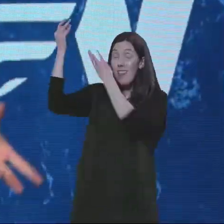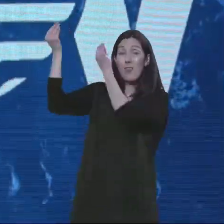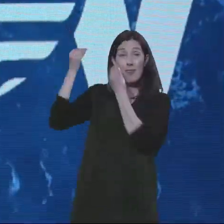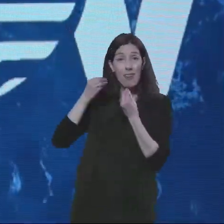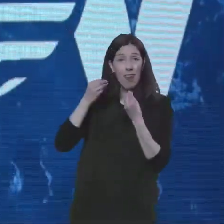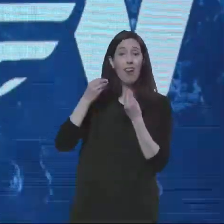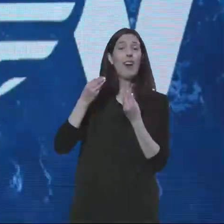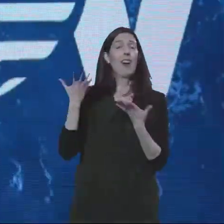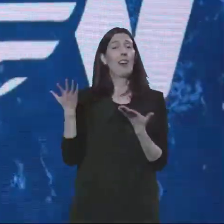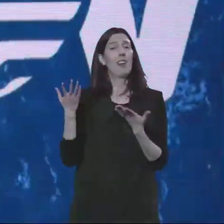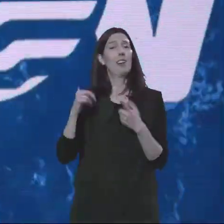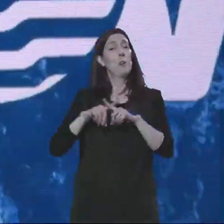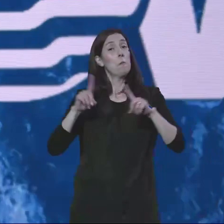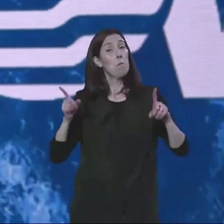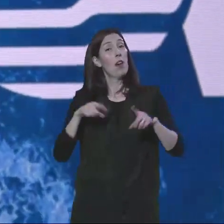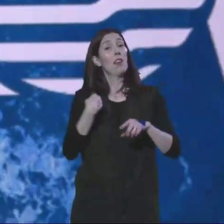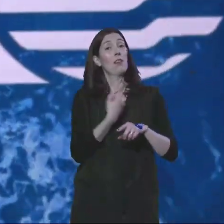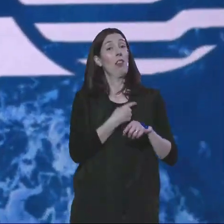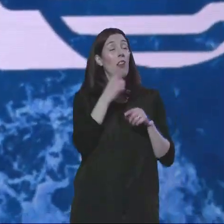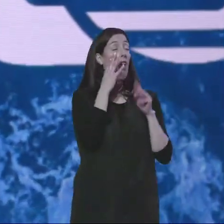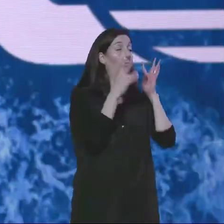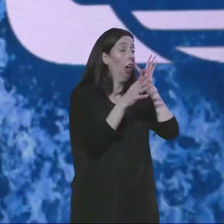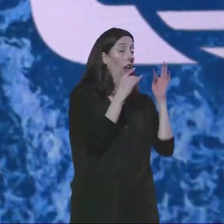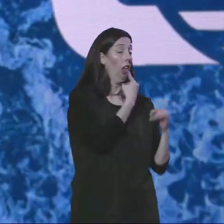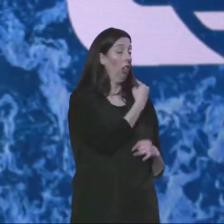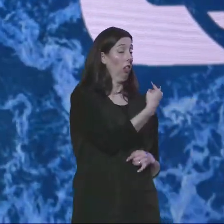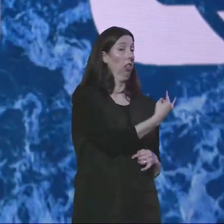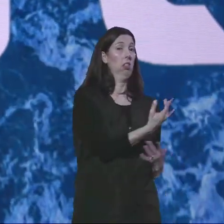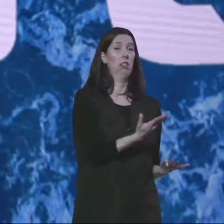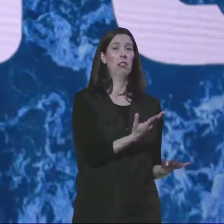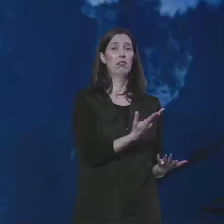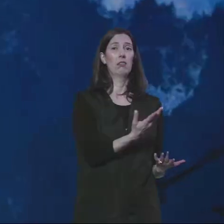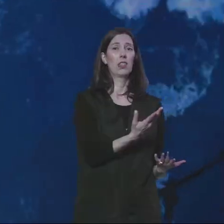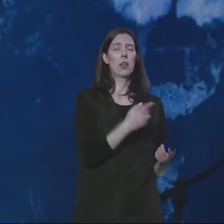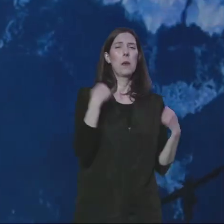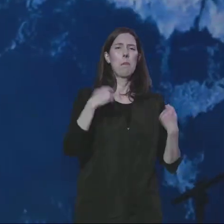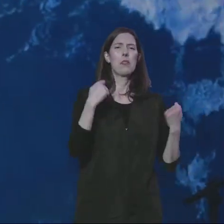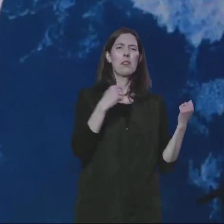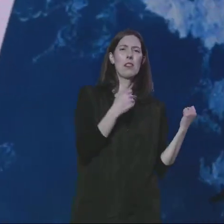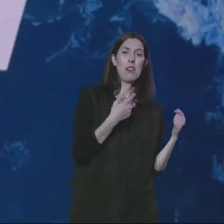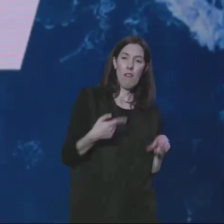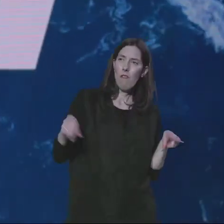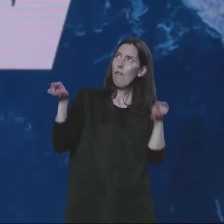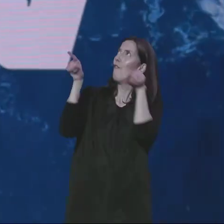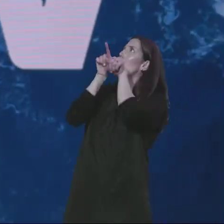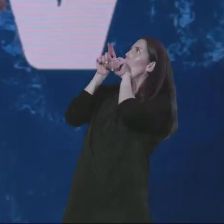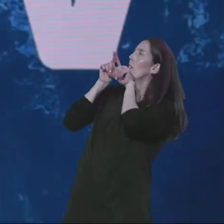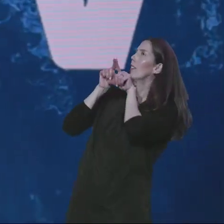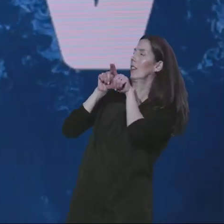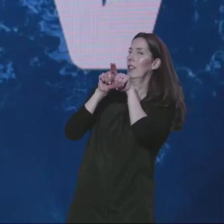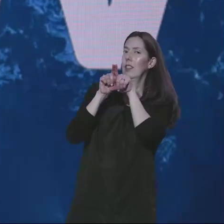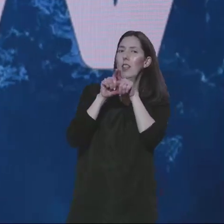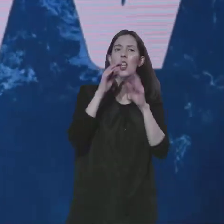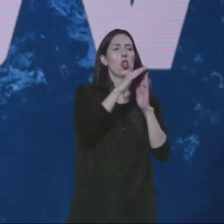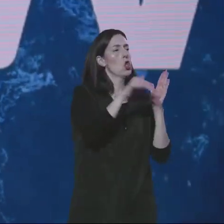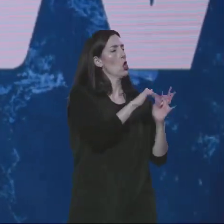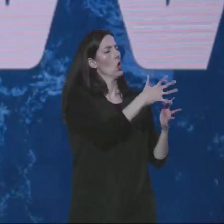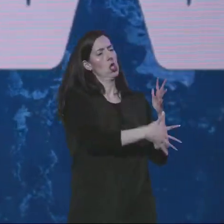dá, mas que a gente se distrai. E aí ele fala, cara, se livre do que te